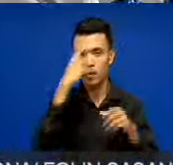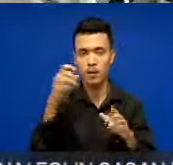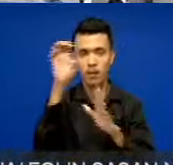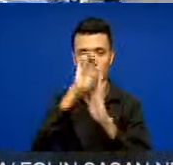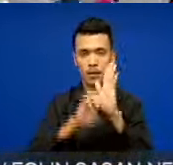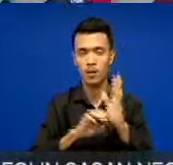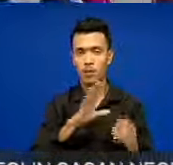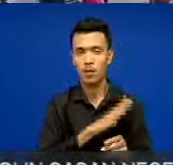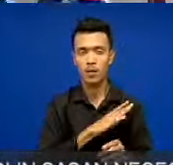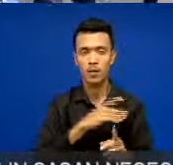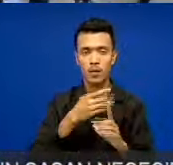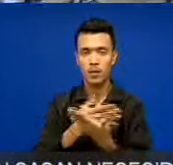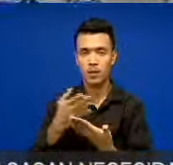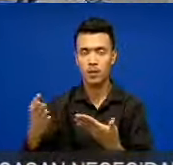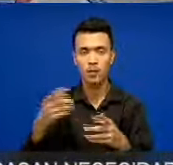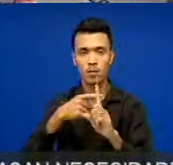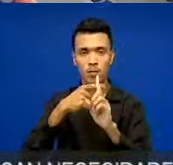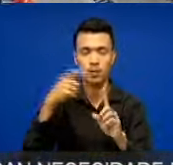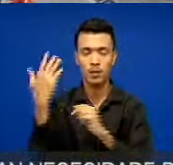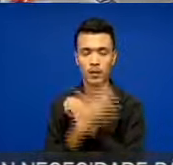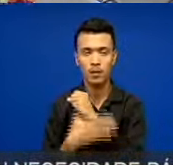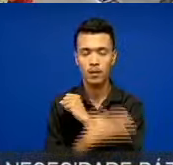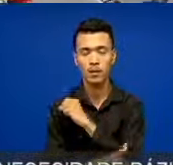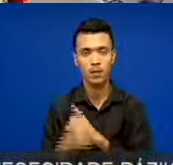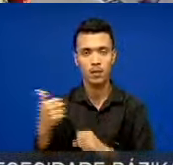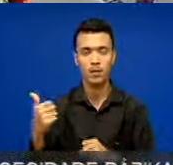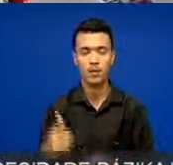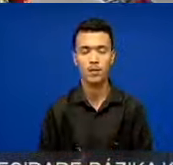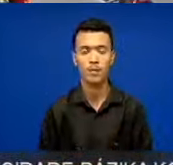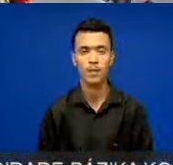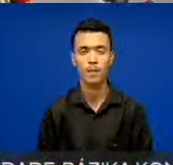produto importação. Nuno Moraes, Agostino Neno, RTTL.